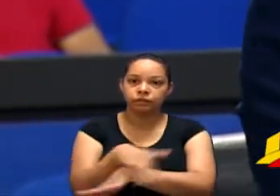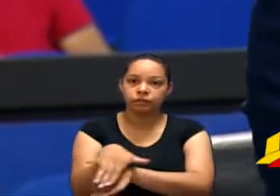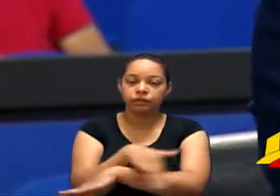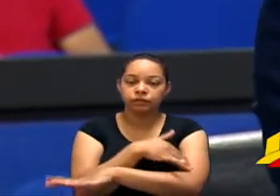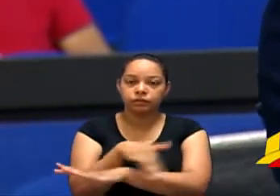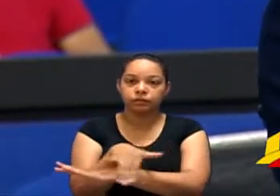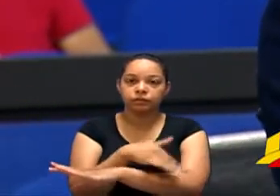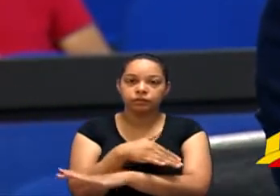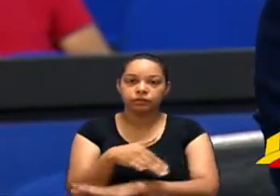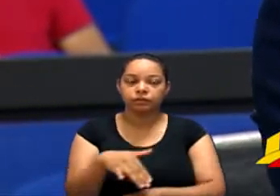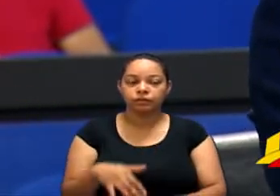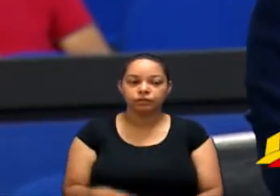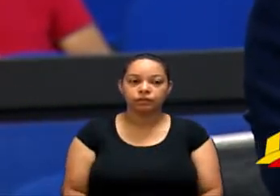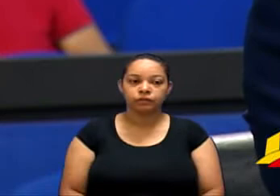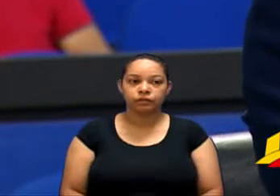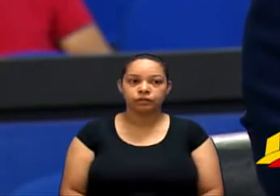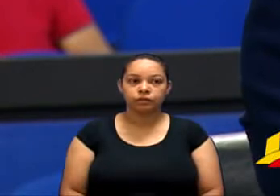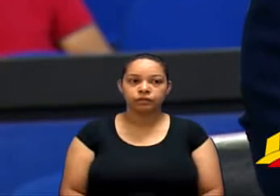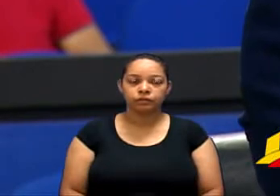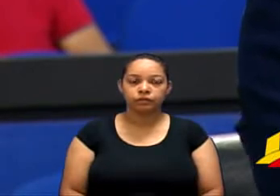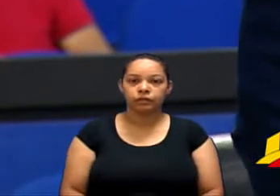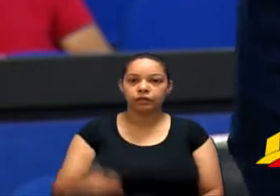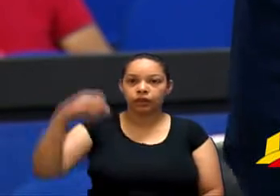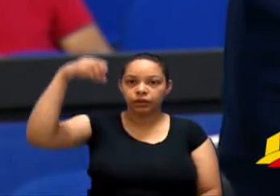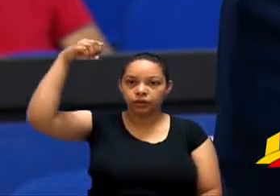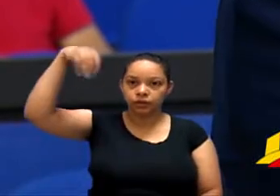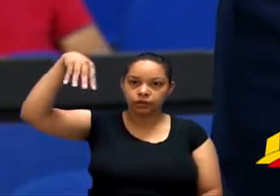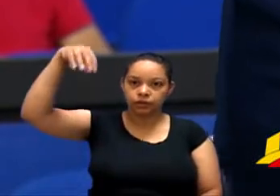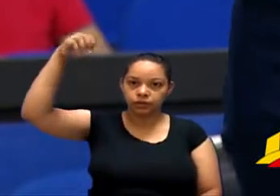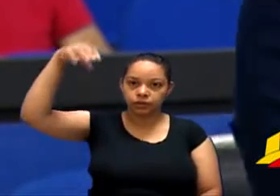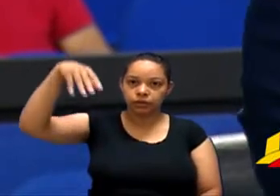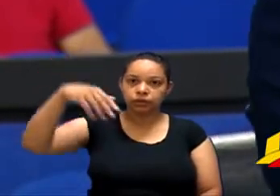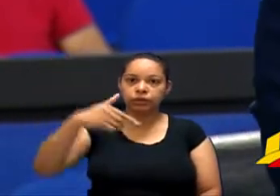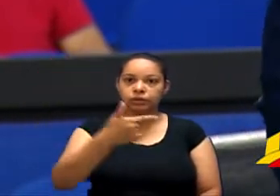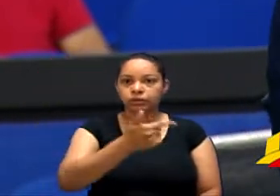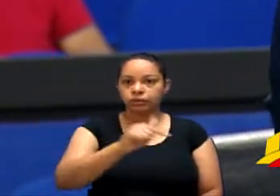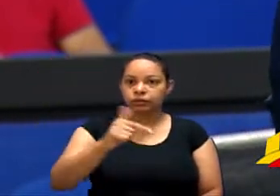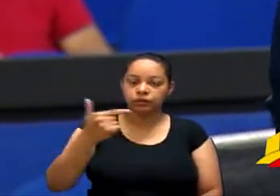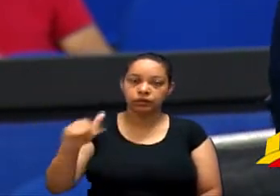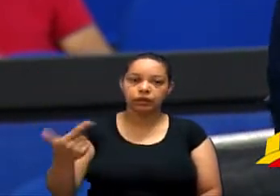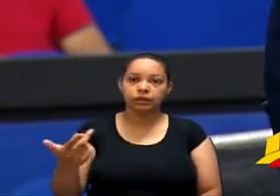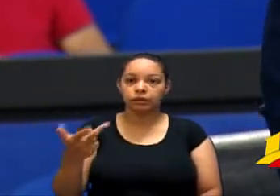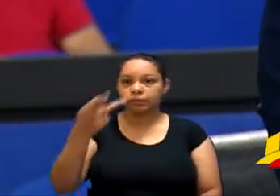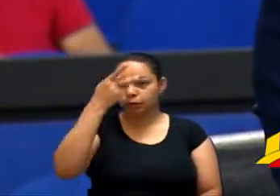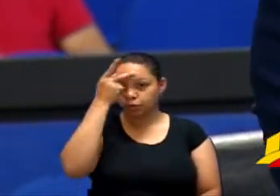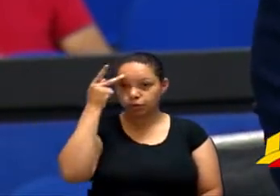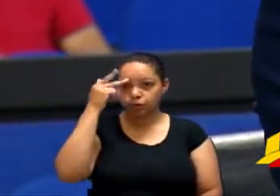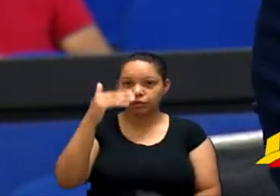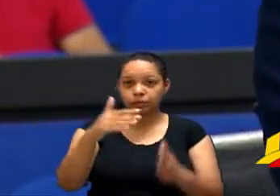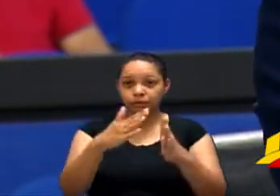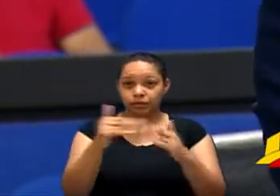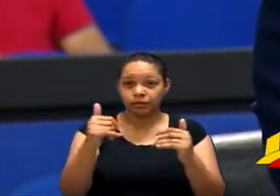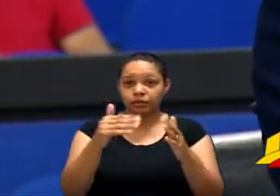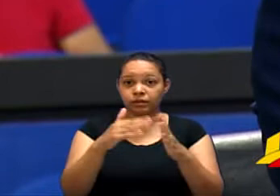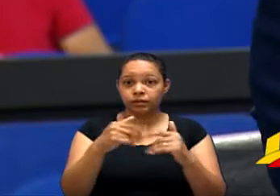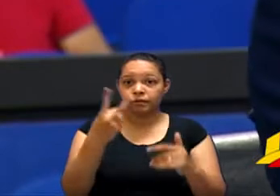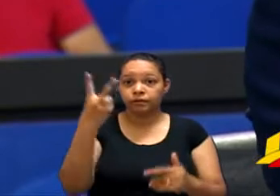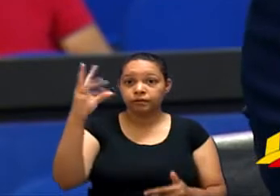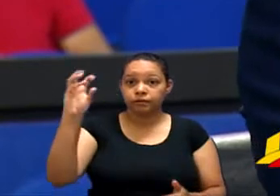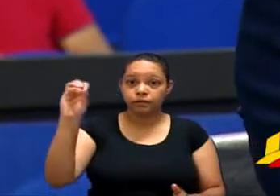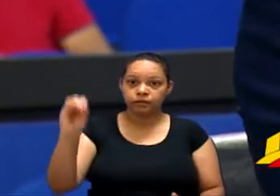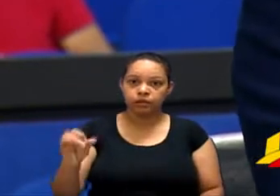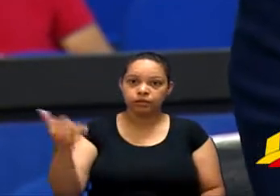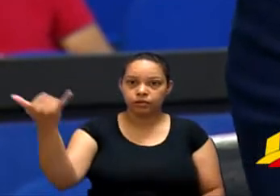trechos de avenidas sem iluminação são 20 pedidos e indicações de vereadores pedindo iluminação